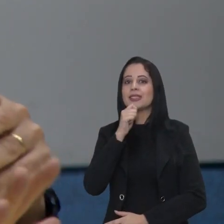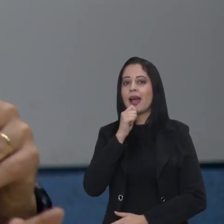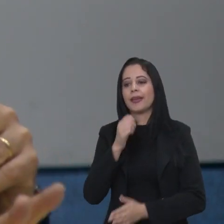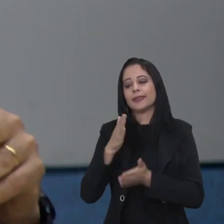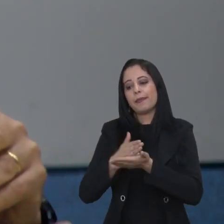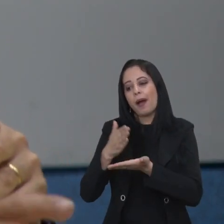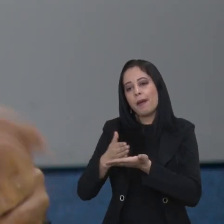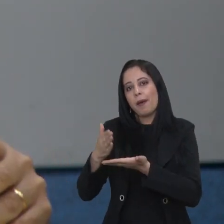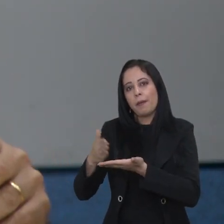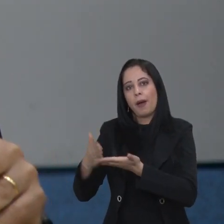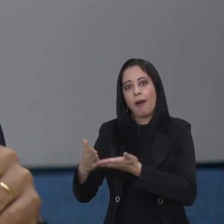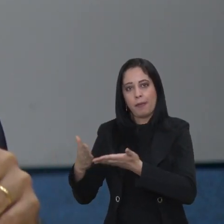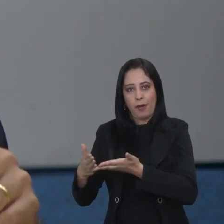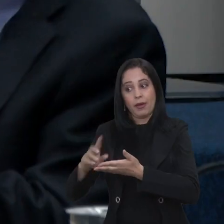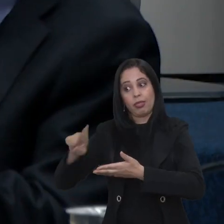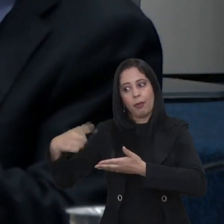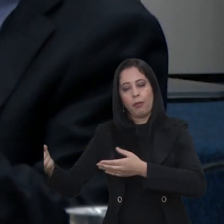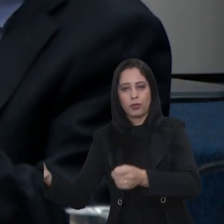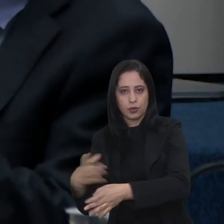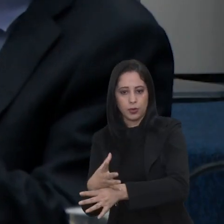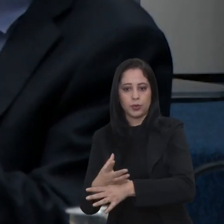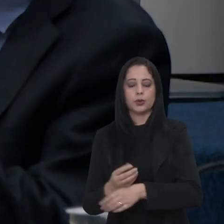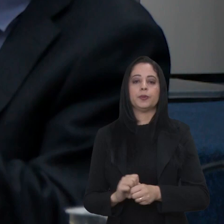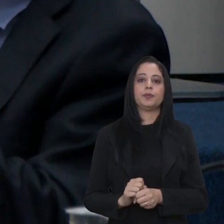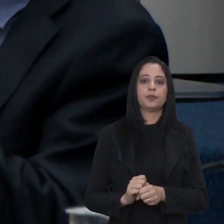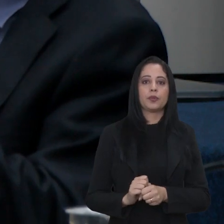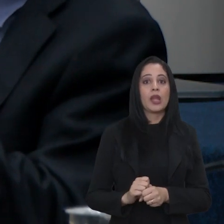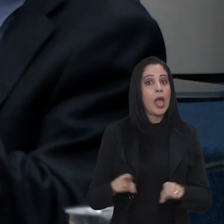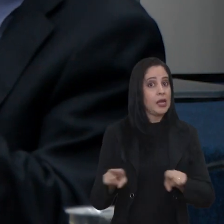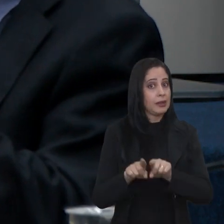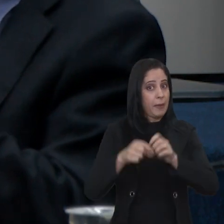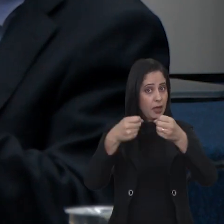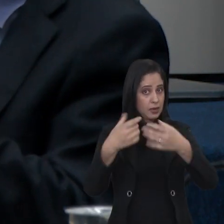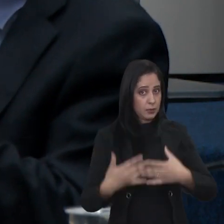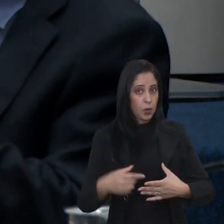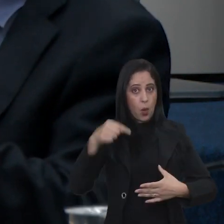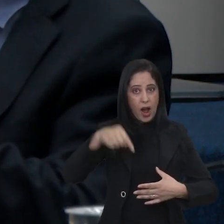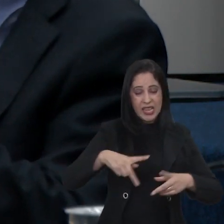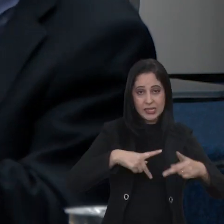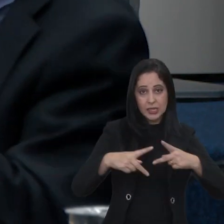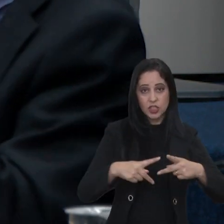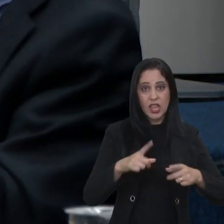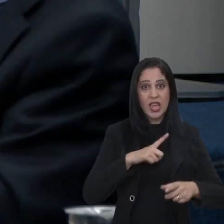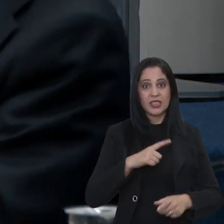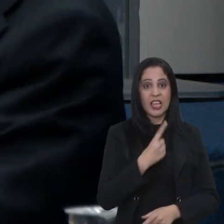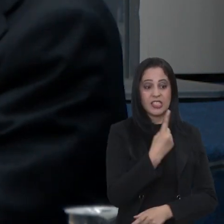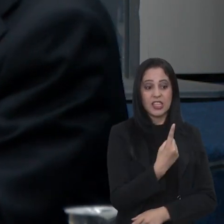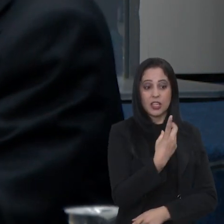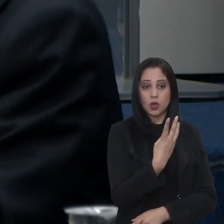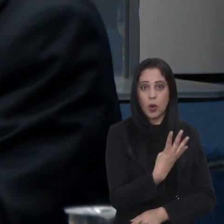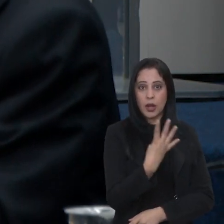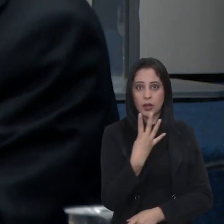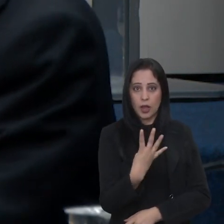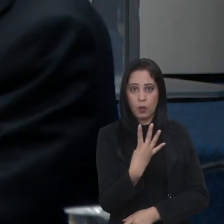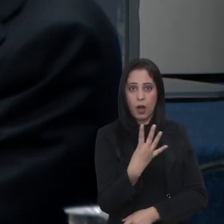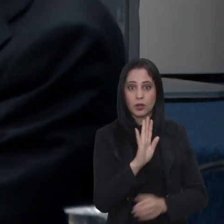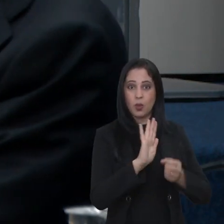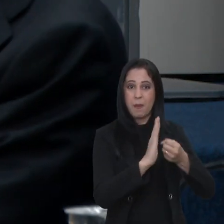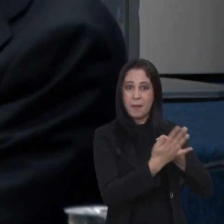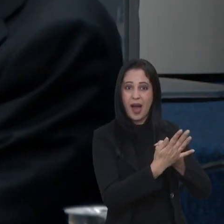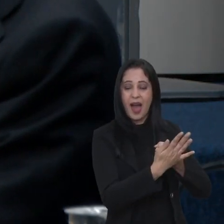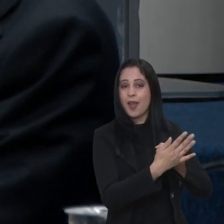em processo de regularização. Além disso, segundo Jairo, existem na cidade 147 núcleos